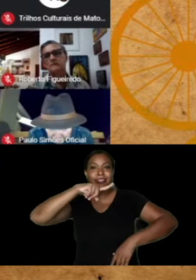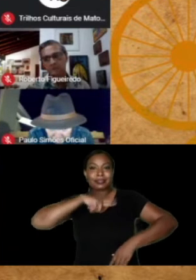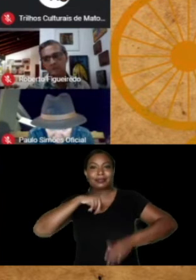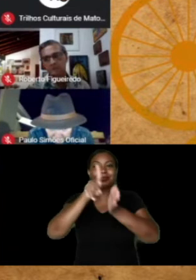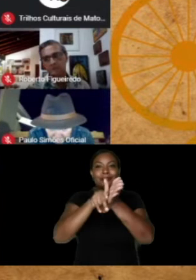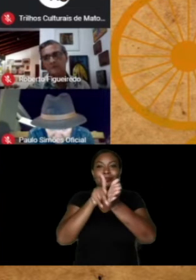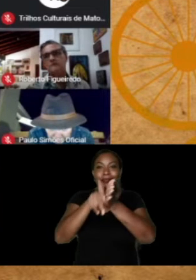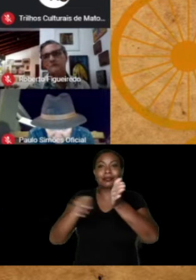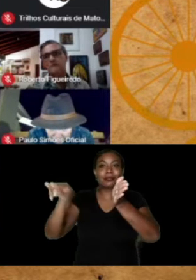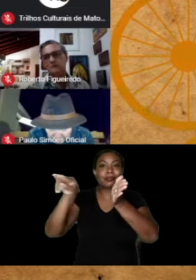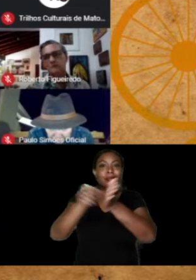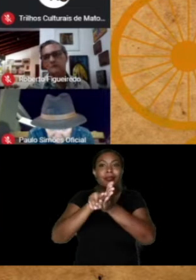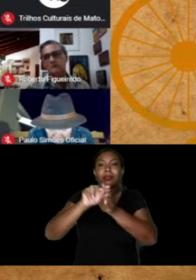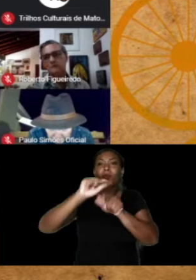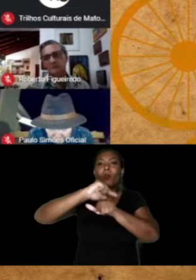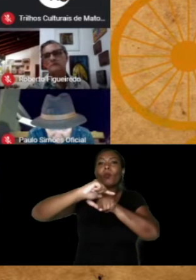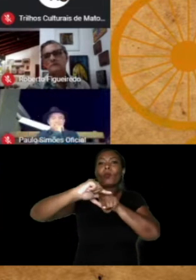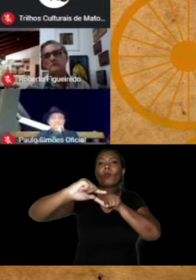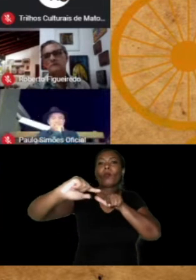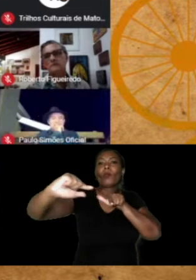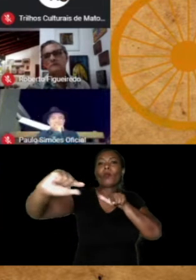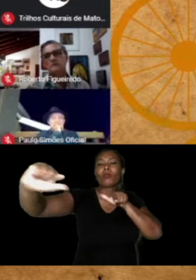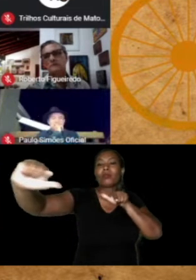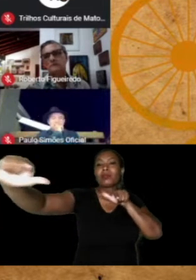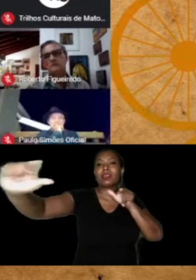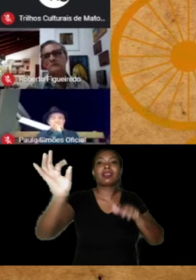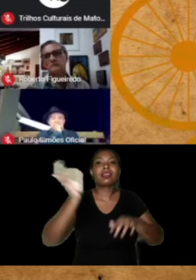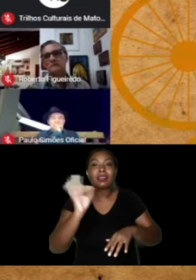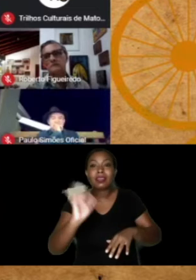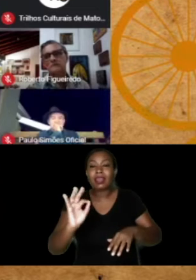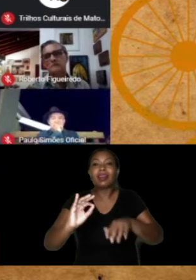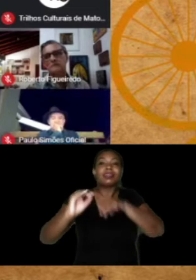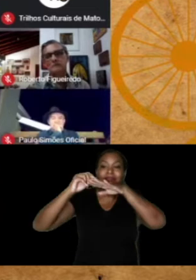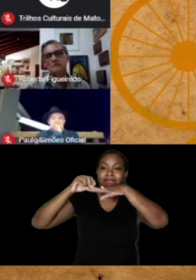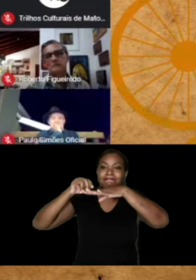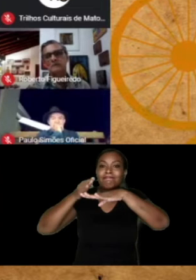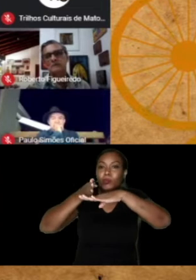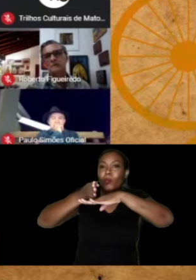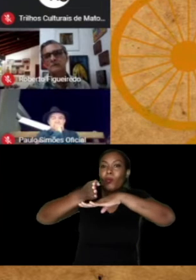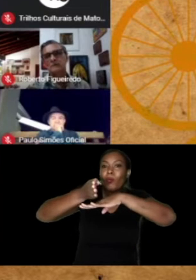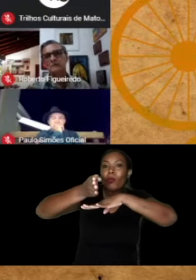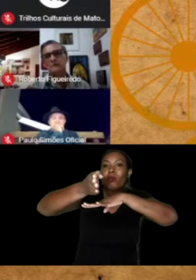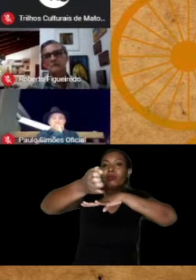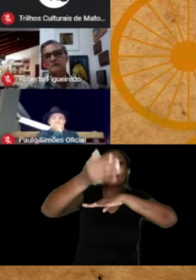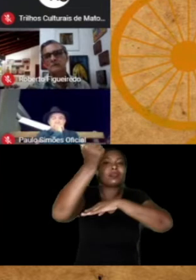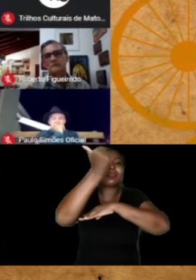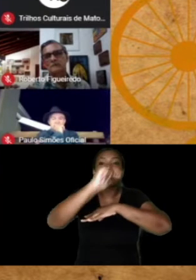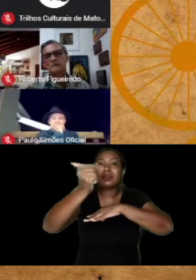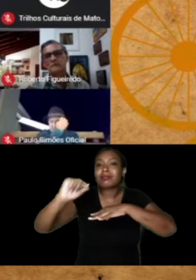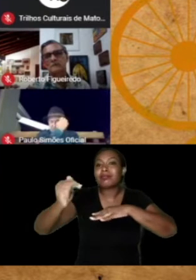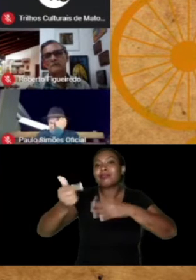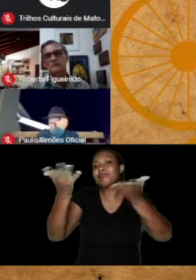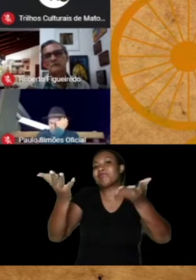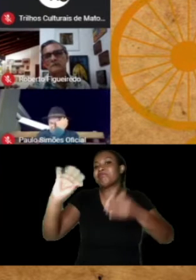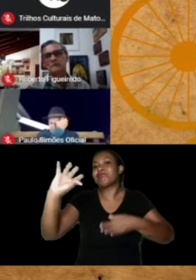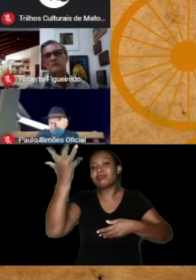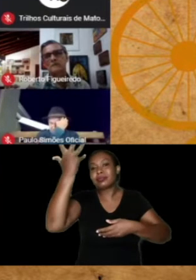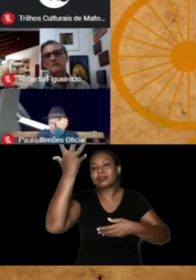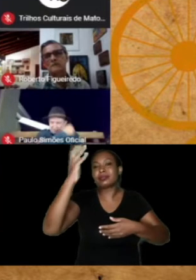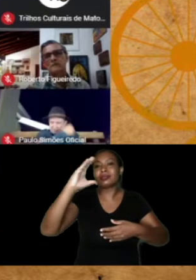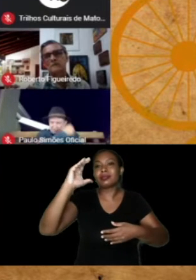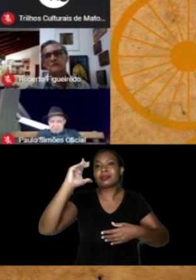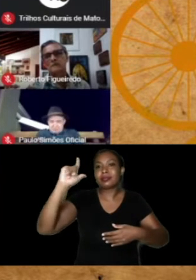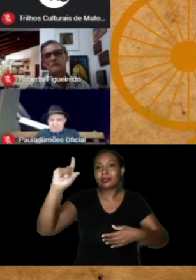trens, sabe? Uma ferrovia sem trilhos. Isso foi o que nos sobrou, sabe?